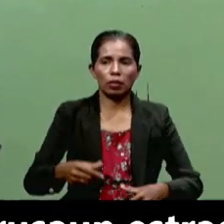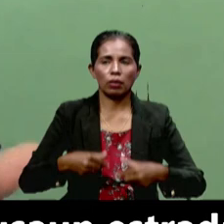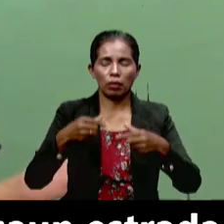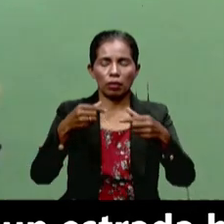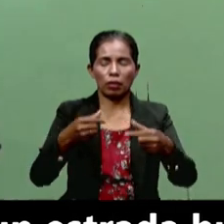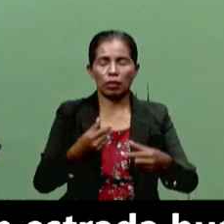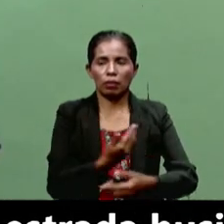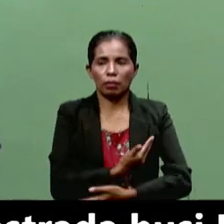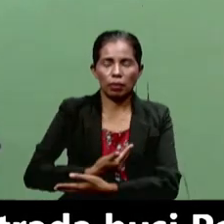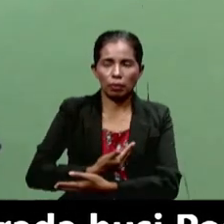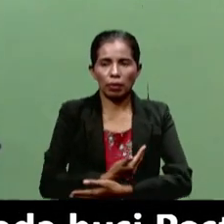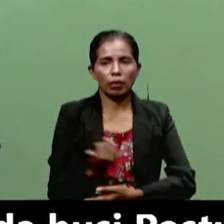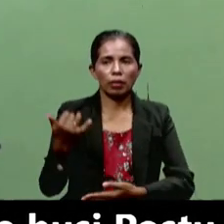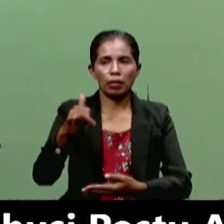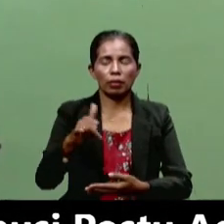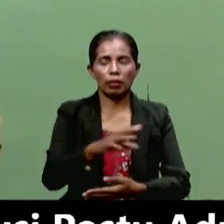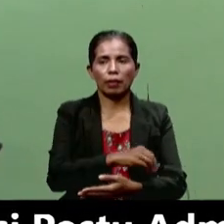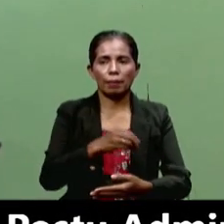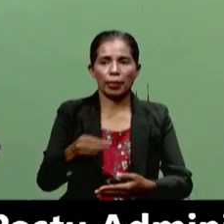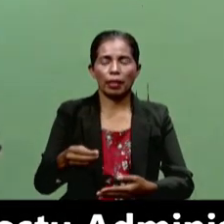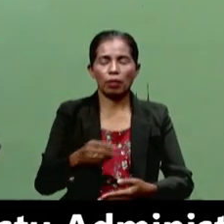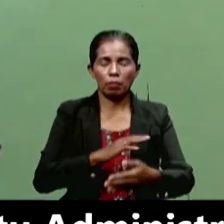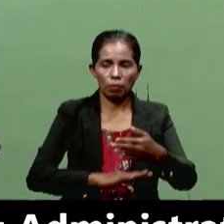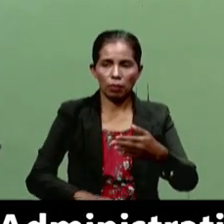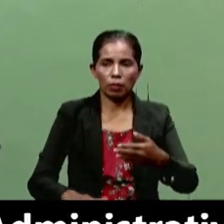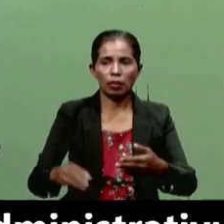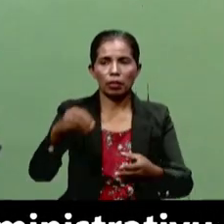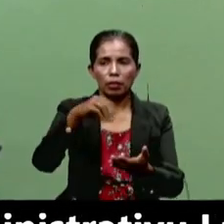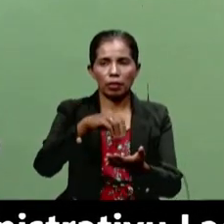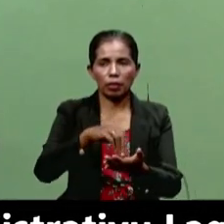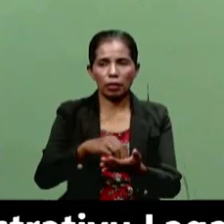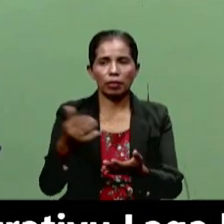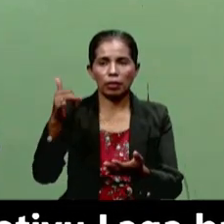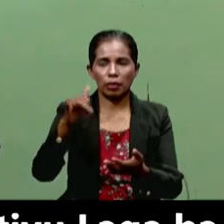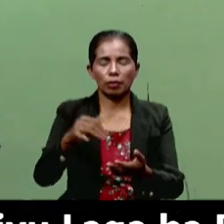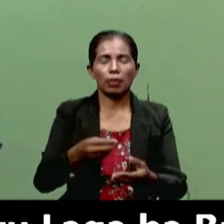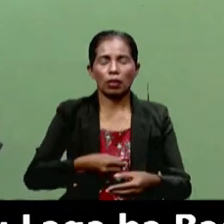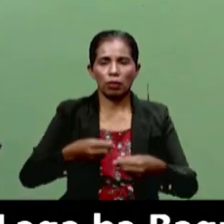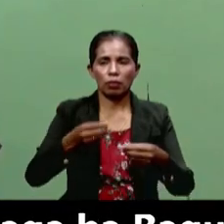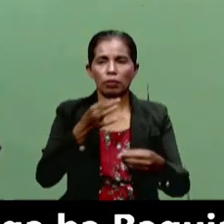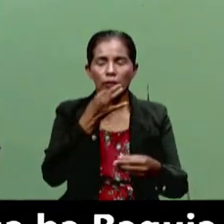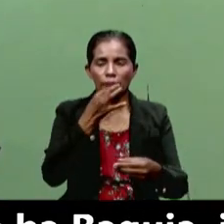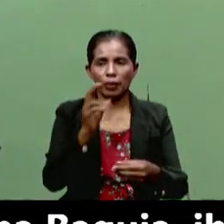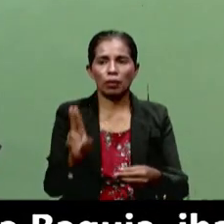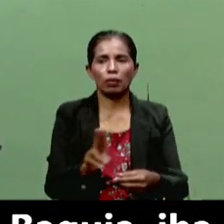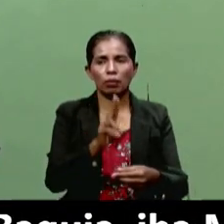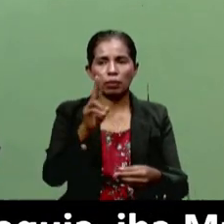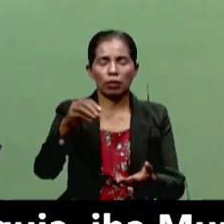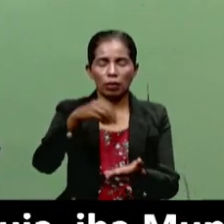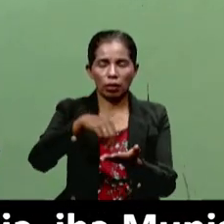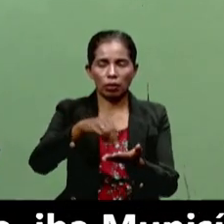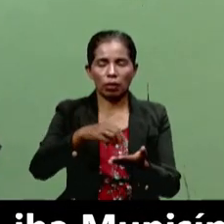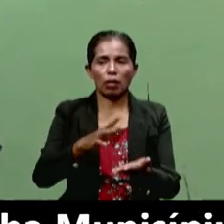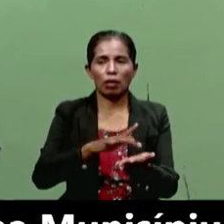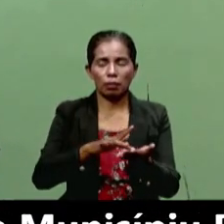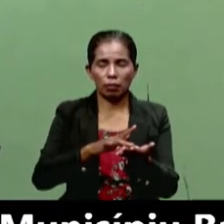ko asira usi kare kia permatu rumah tau sasoro rumah di kasi dengan ko fokan rumah ko uzo ari ka ora nyor dan ema